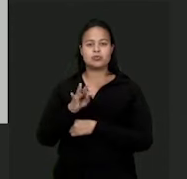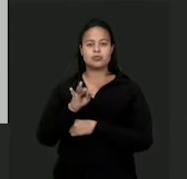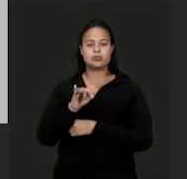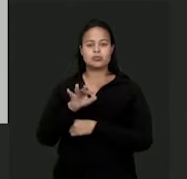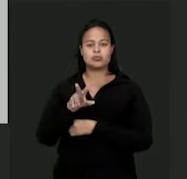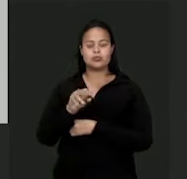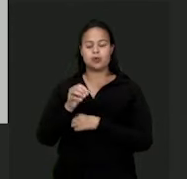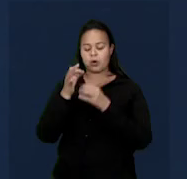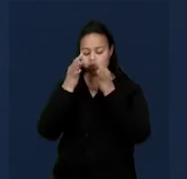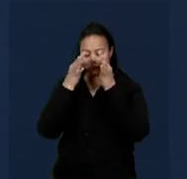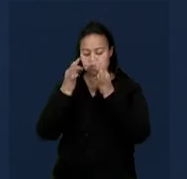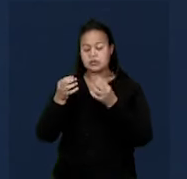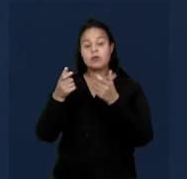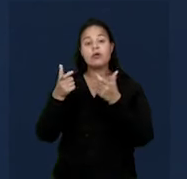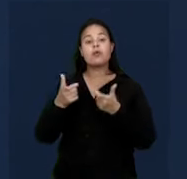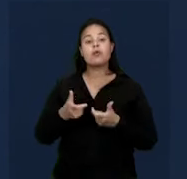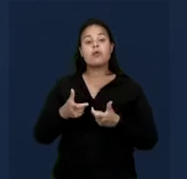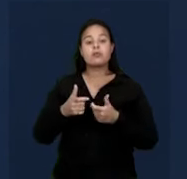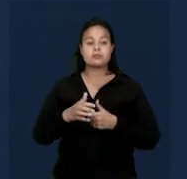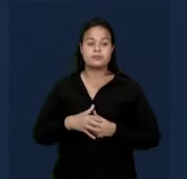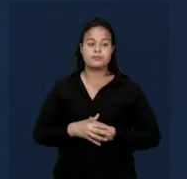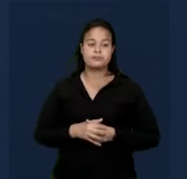os nervos? Aqui, ó, eles são